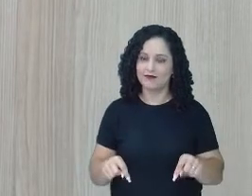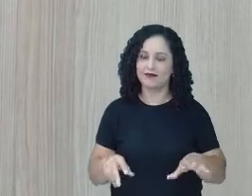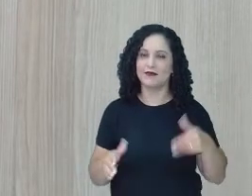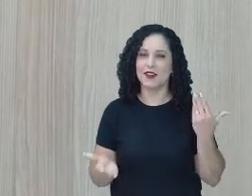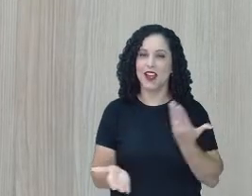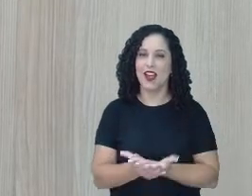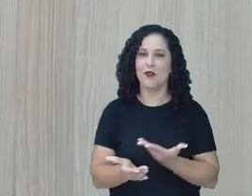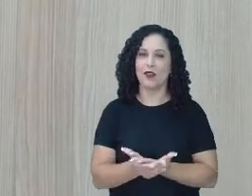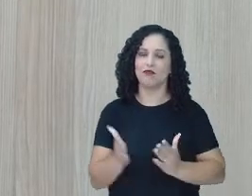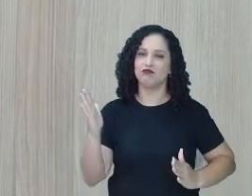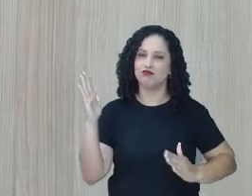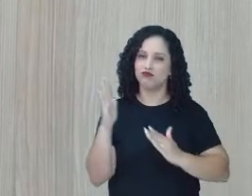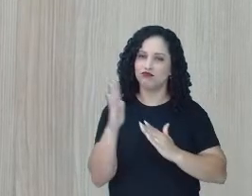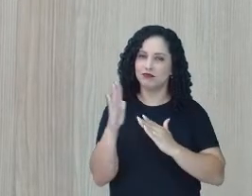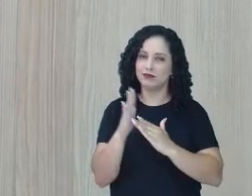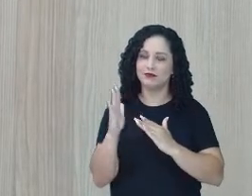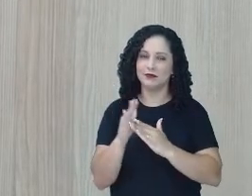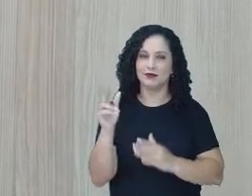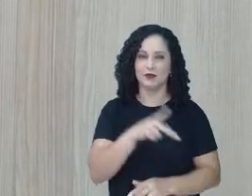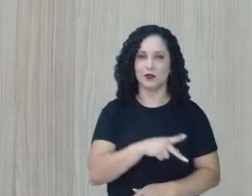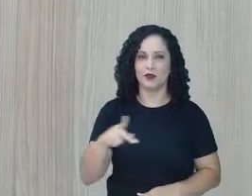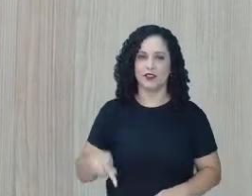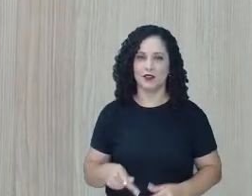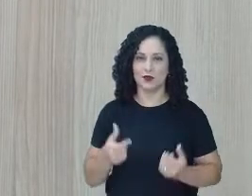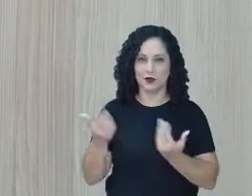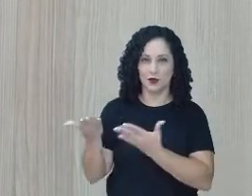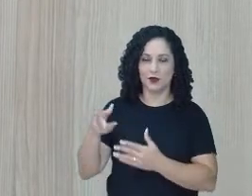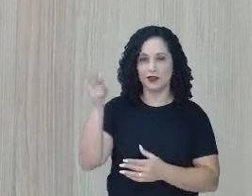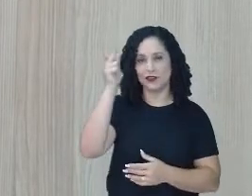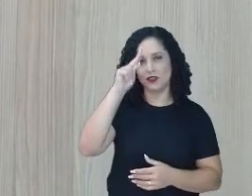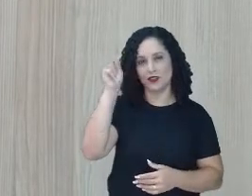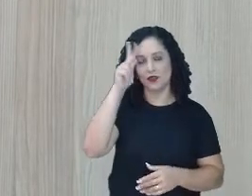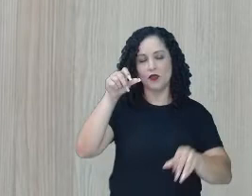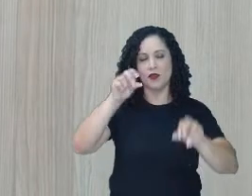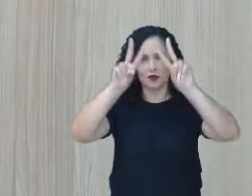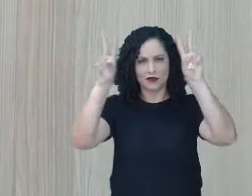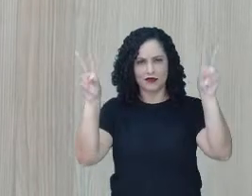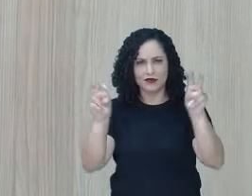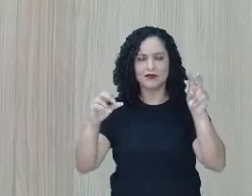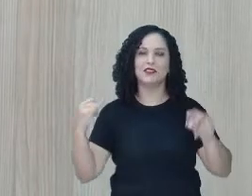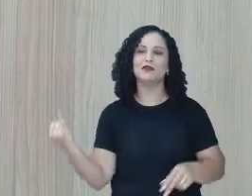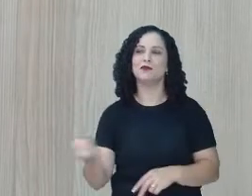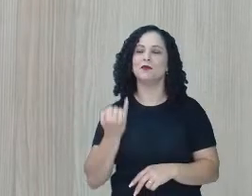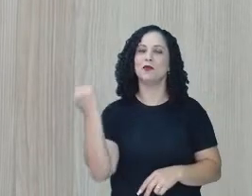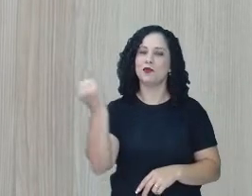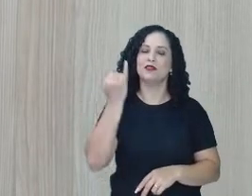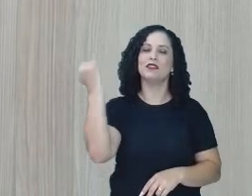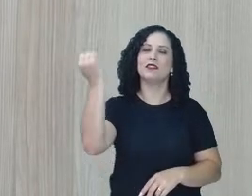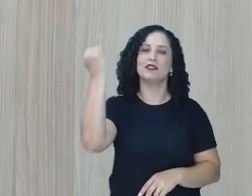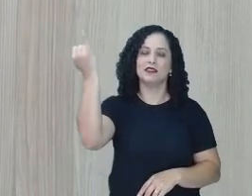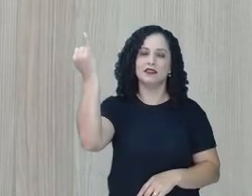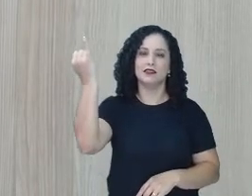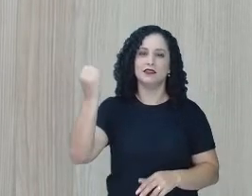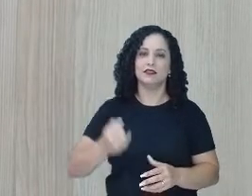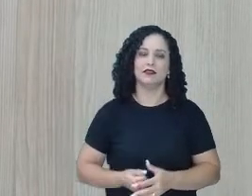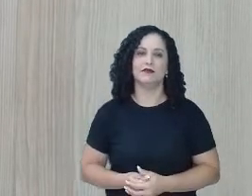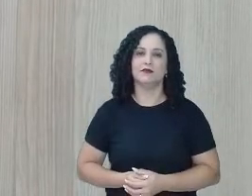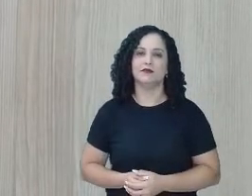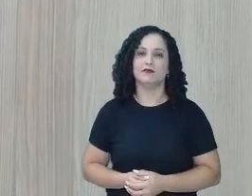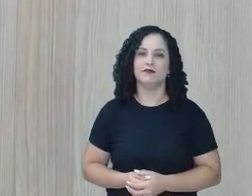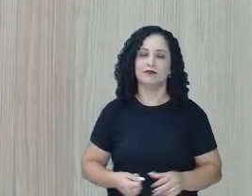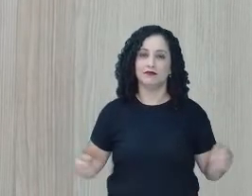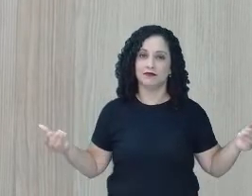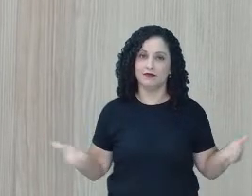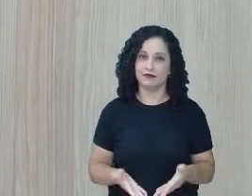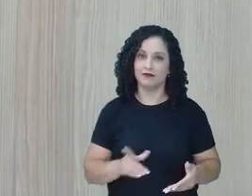aula, né, do professor Henrique, aula com um tema muito interessante, né, um tema muito importante. E a